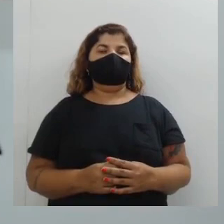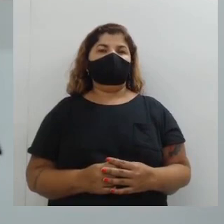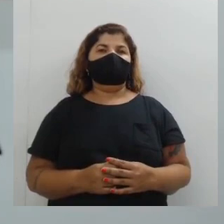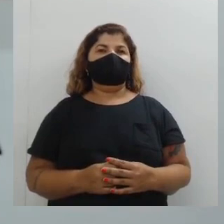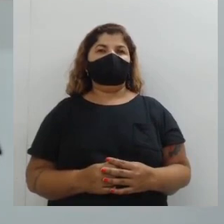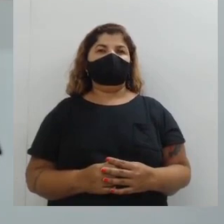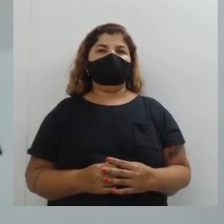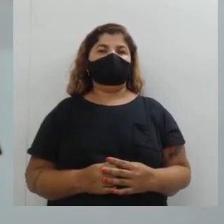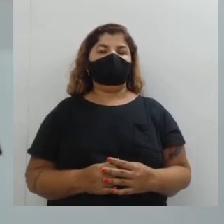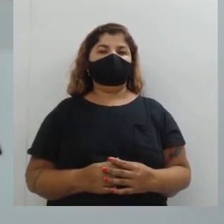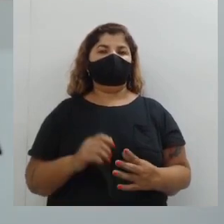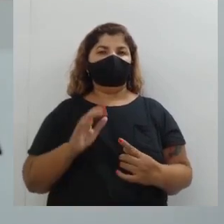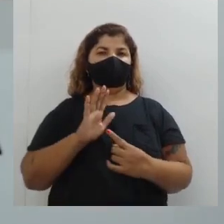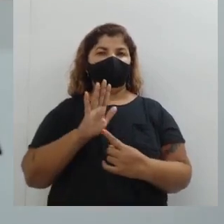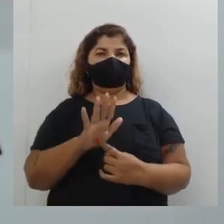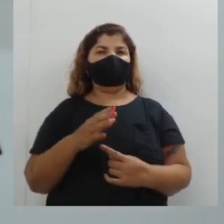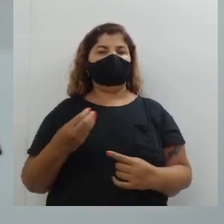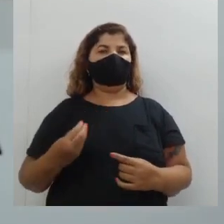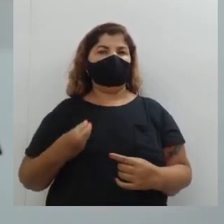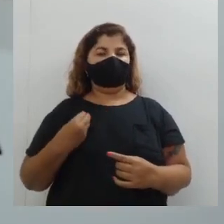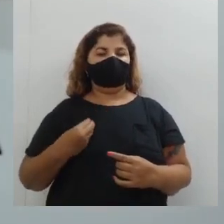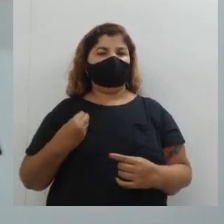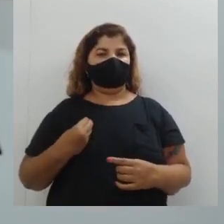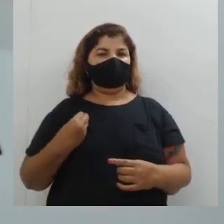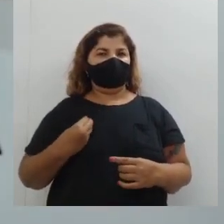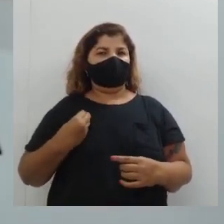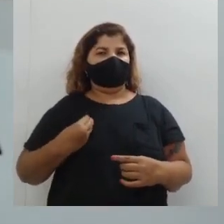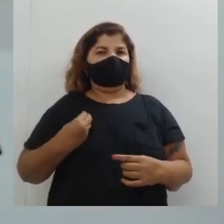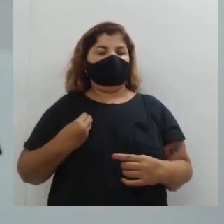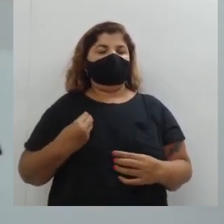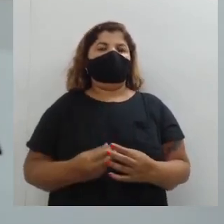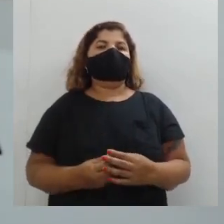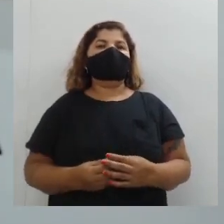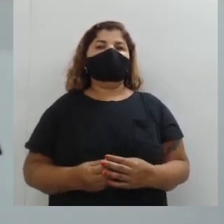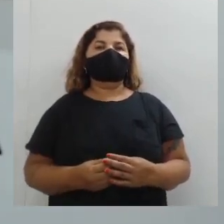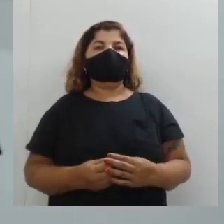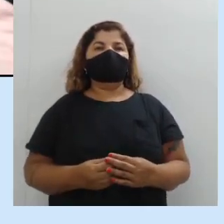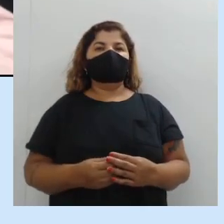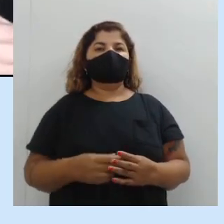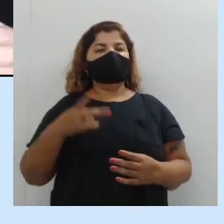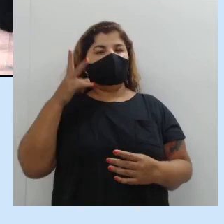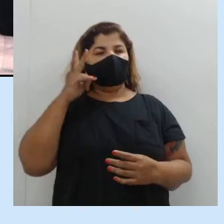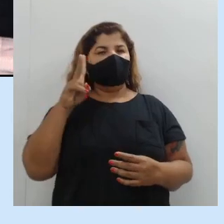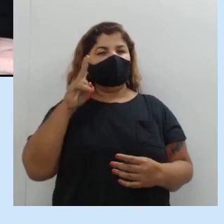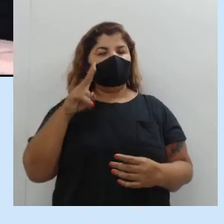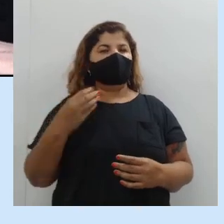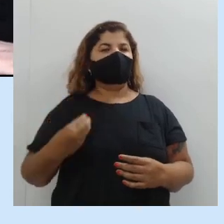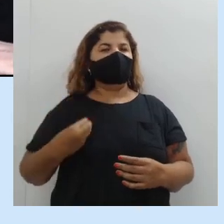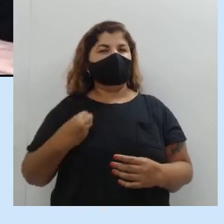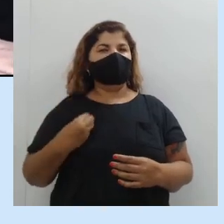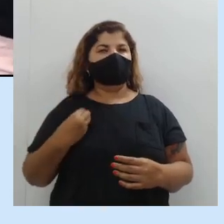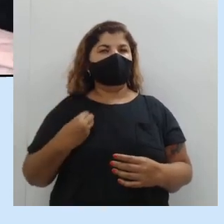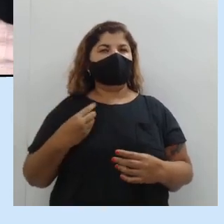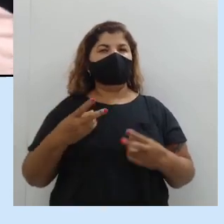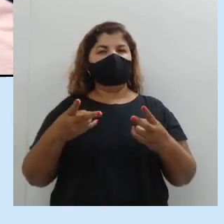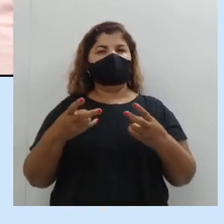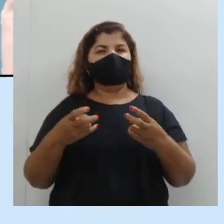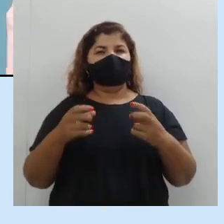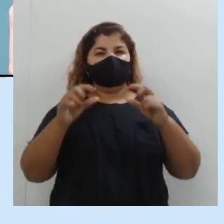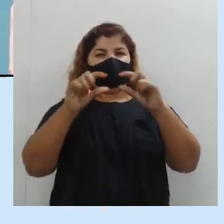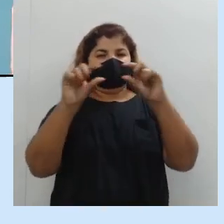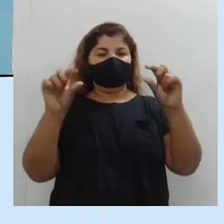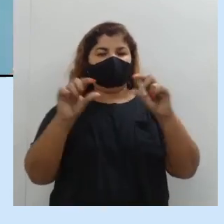um pouco da vida dele. Antes de mostrar um pouco da vida de Lima Barreto, observem essas duas